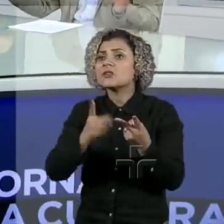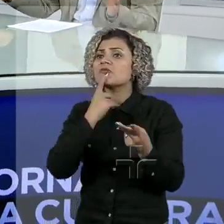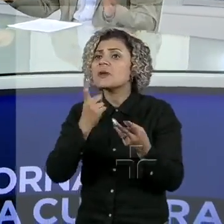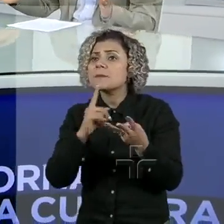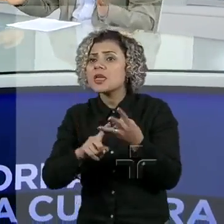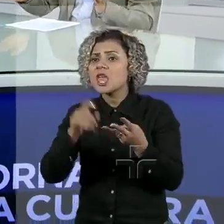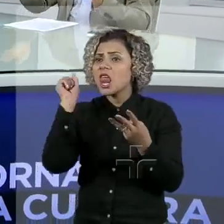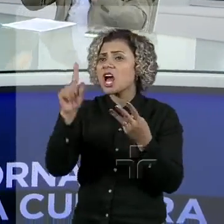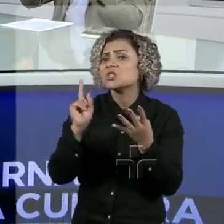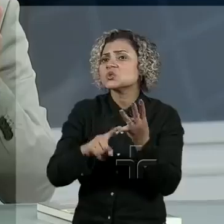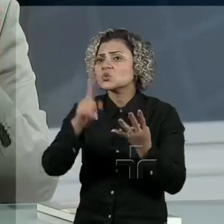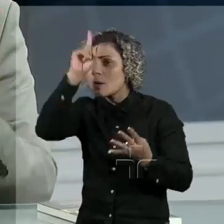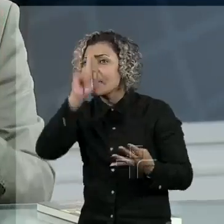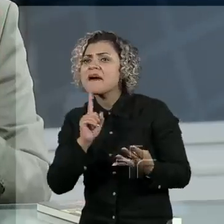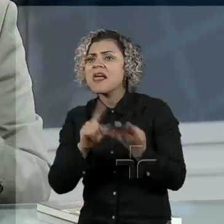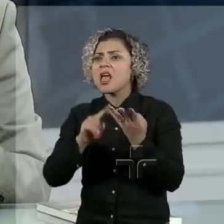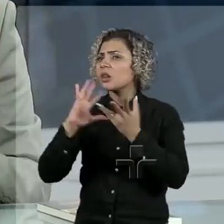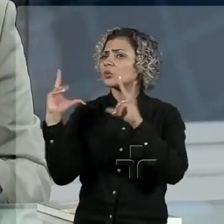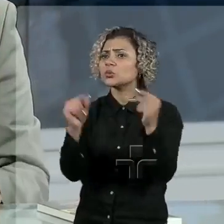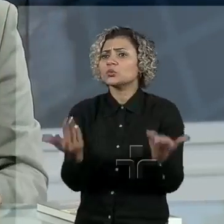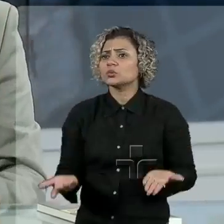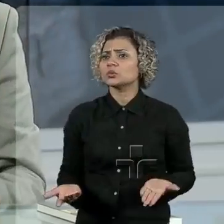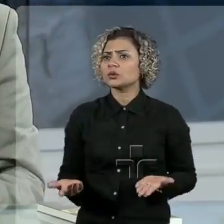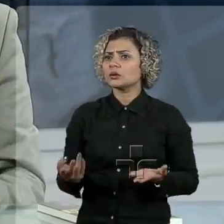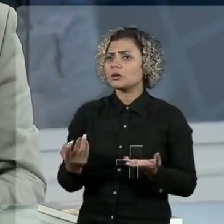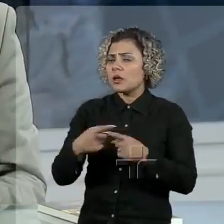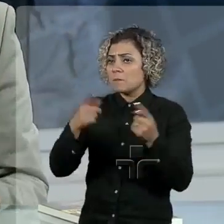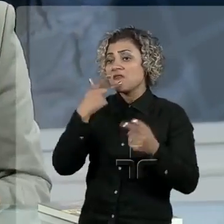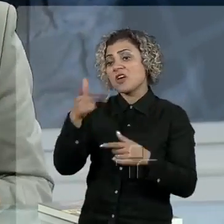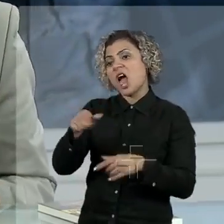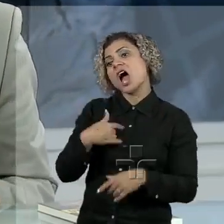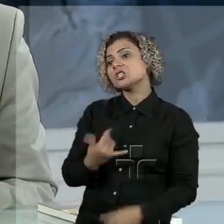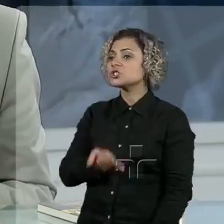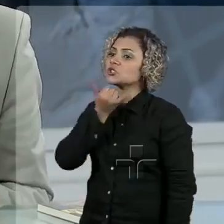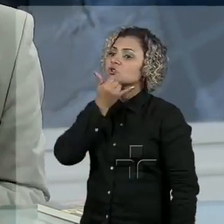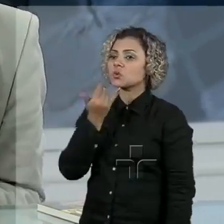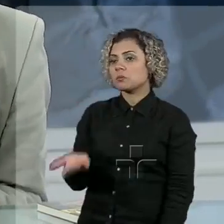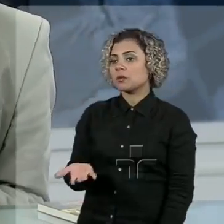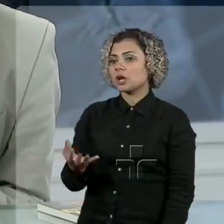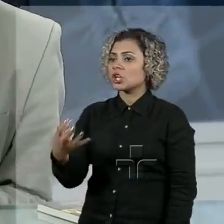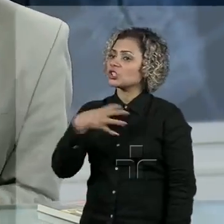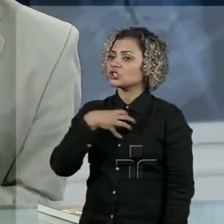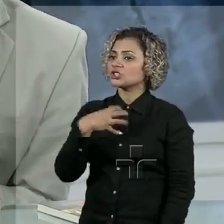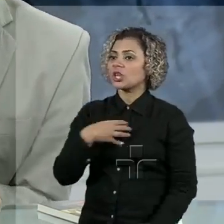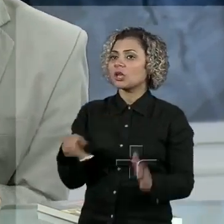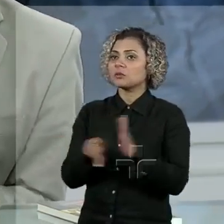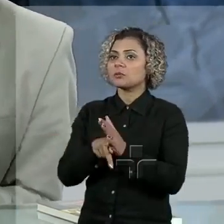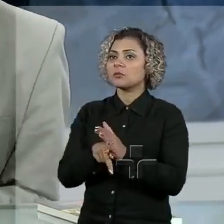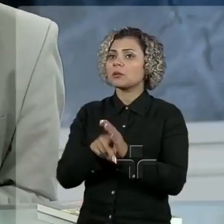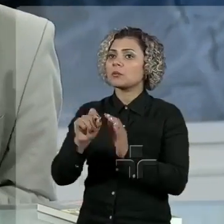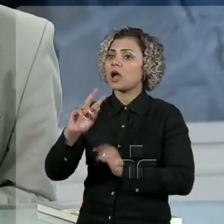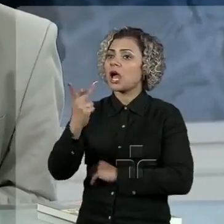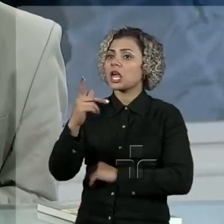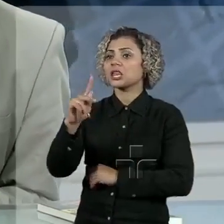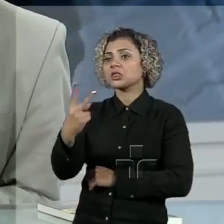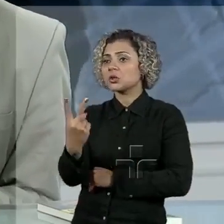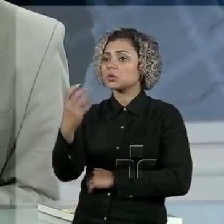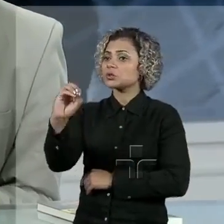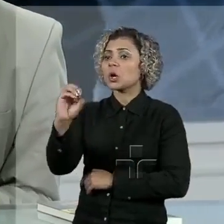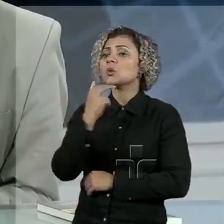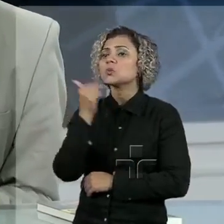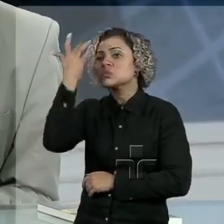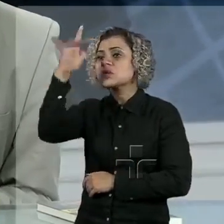azul, amarela, mas ele chega e diz, esse pessoal não sabe fazer a fórmula da água, H2O.